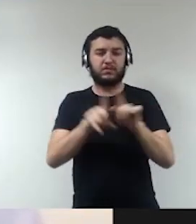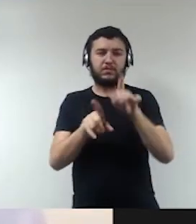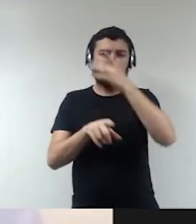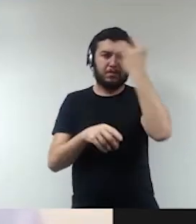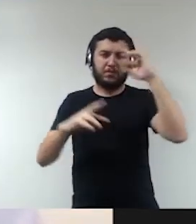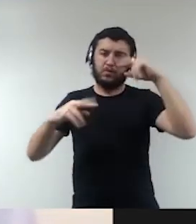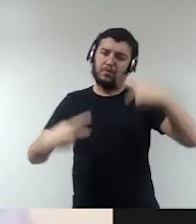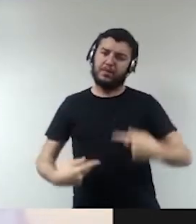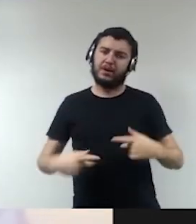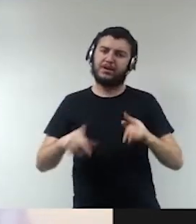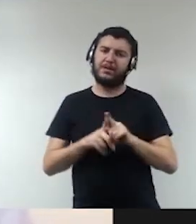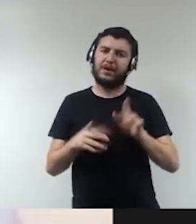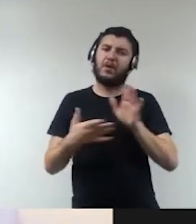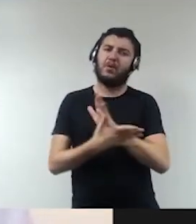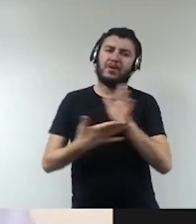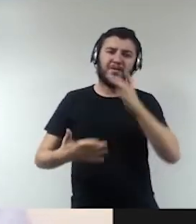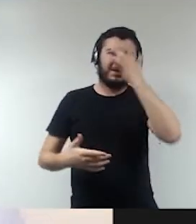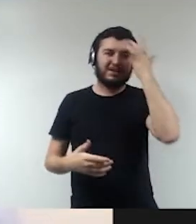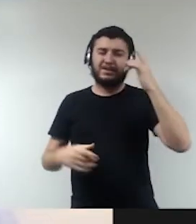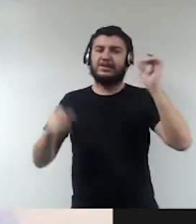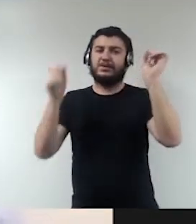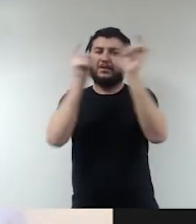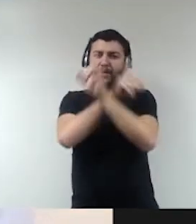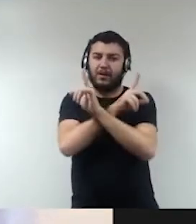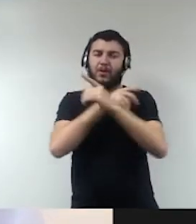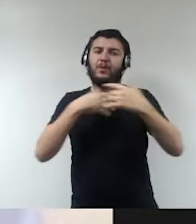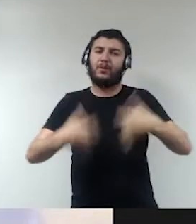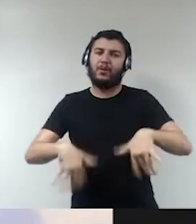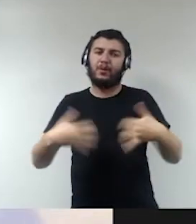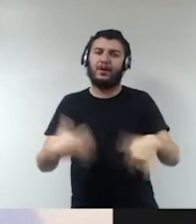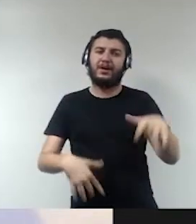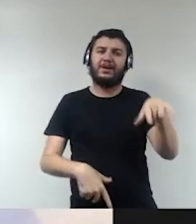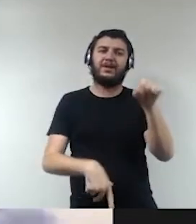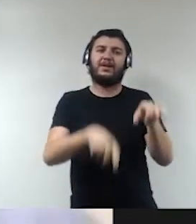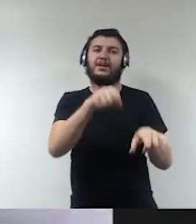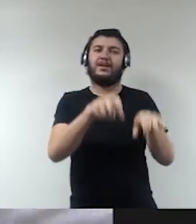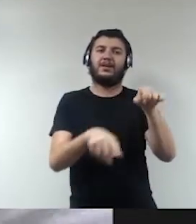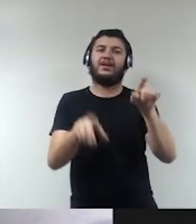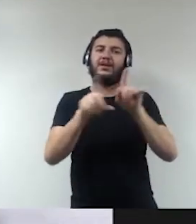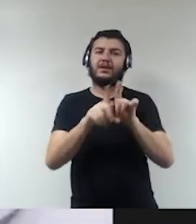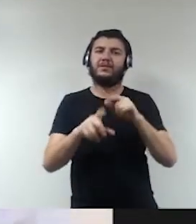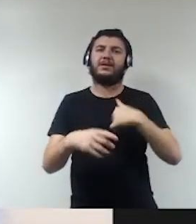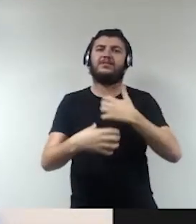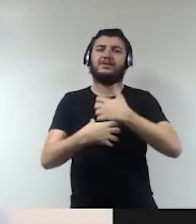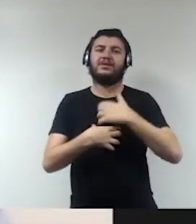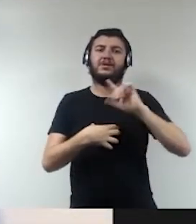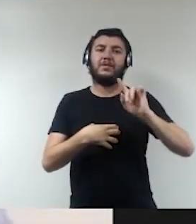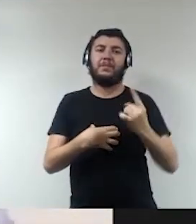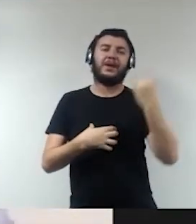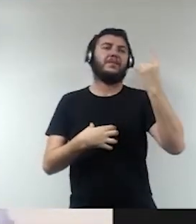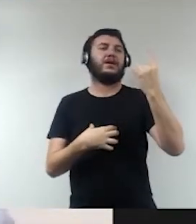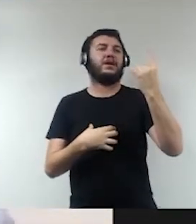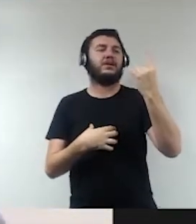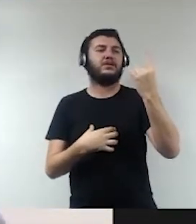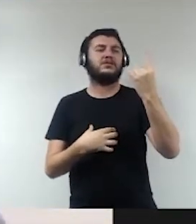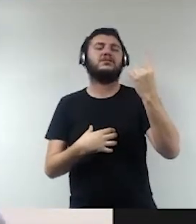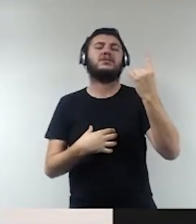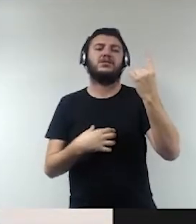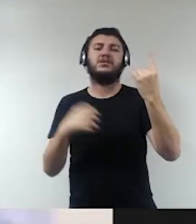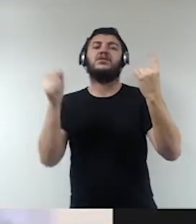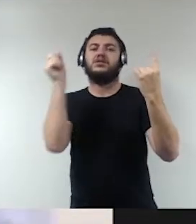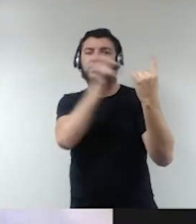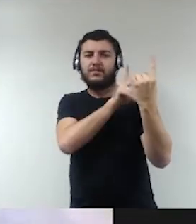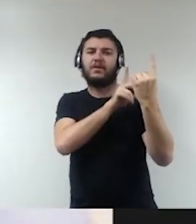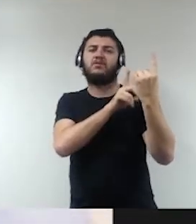com as suas escolhas. Essa, para mim, talvez seja uma das primeiras, não maiores, mas primeiras